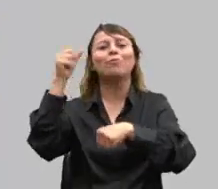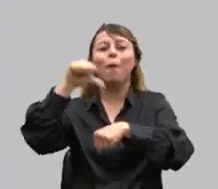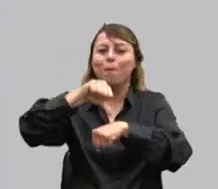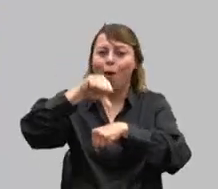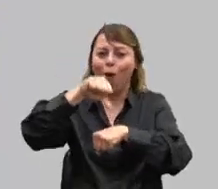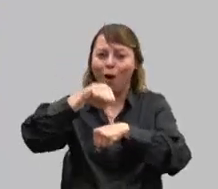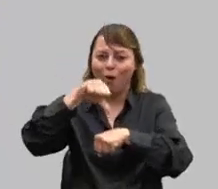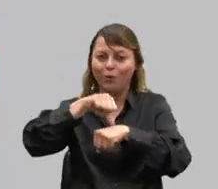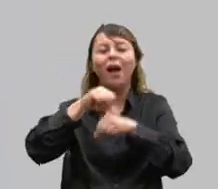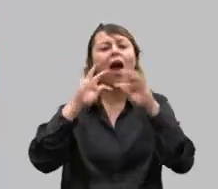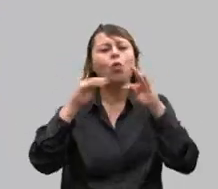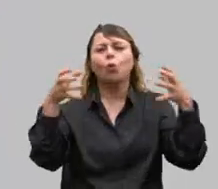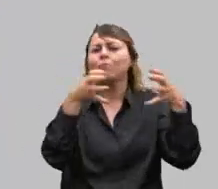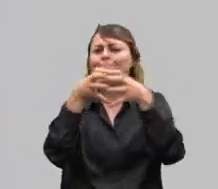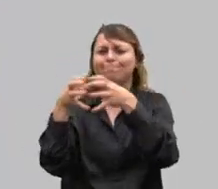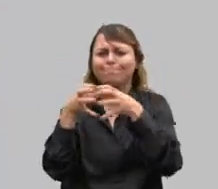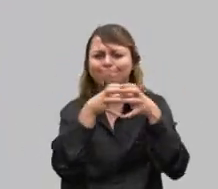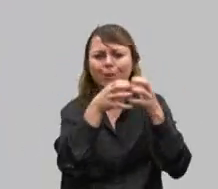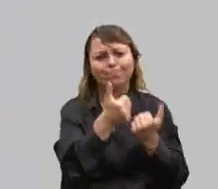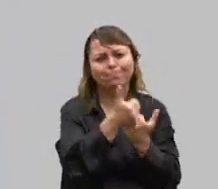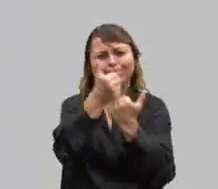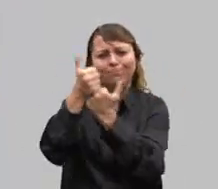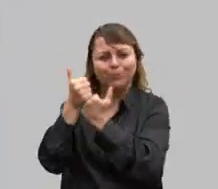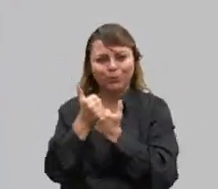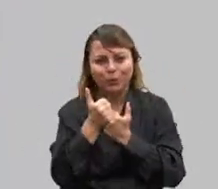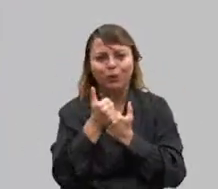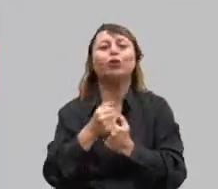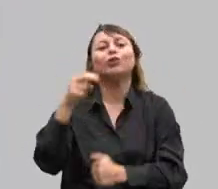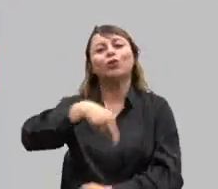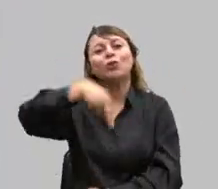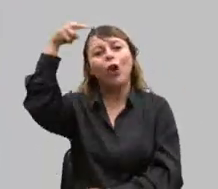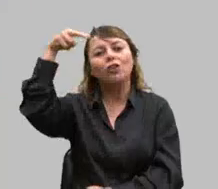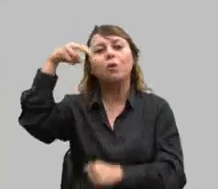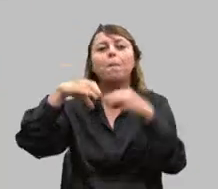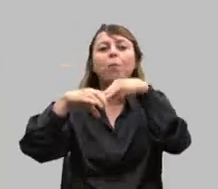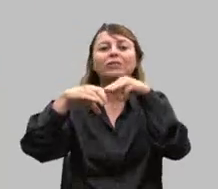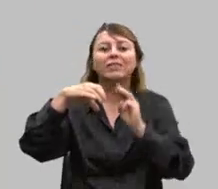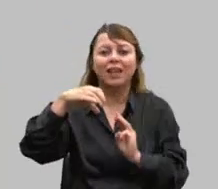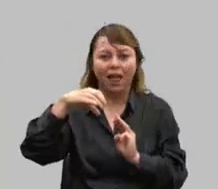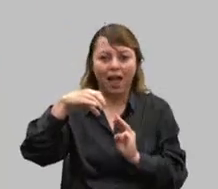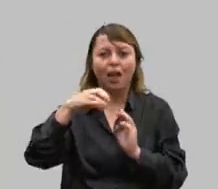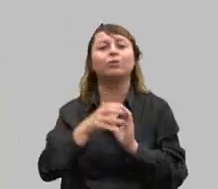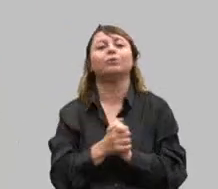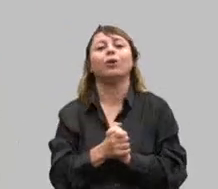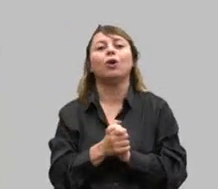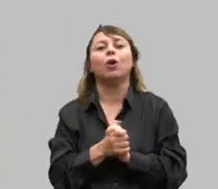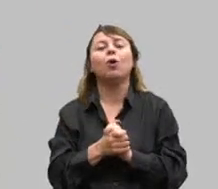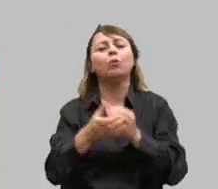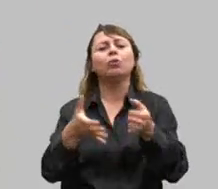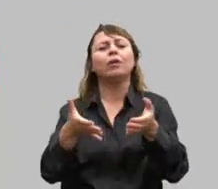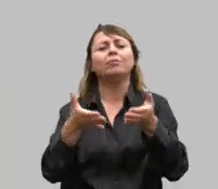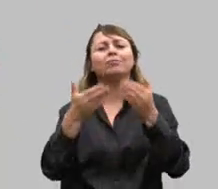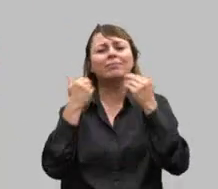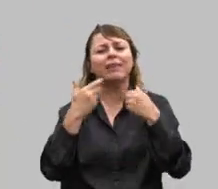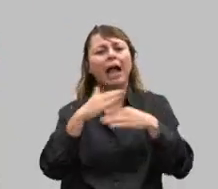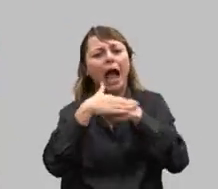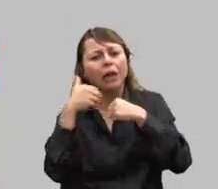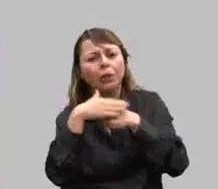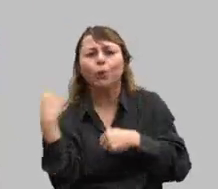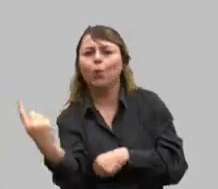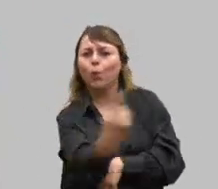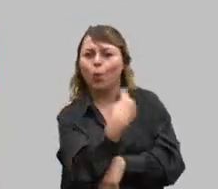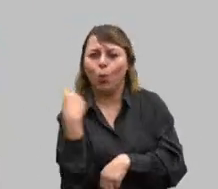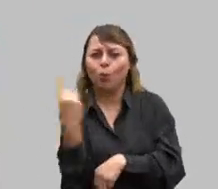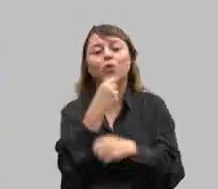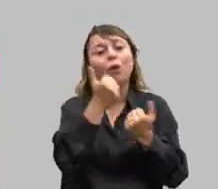a toda a equipe do Polo União Norte de Montes Claros por toda atenção conosco incansável apoio